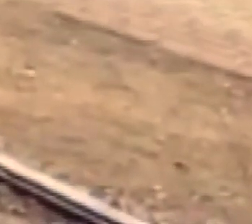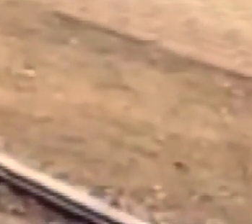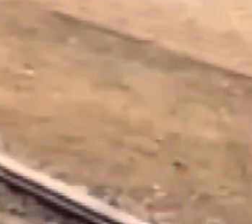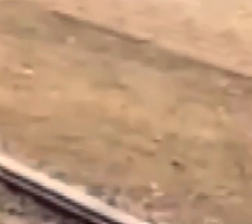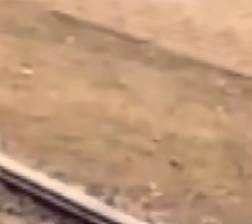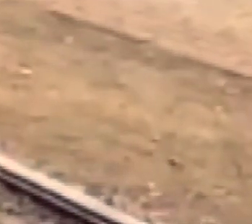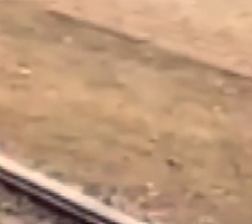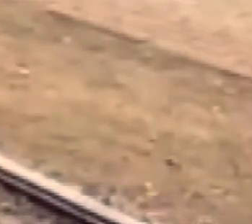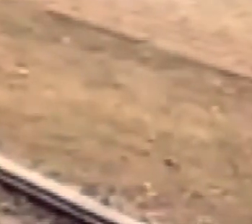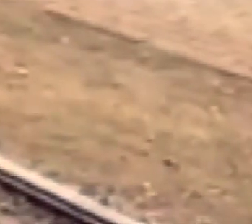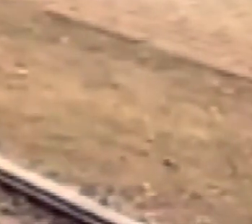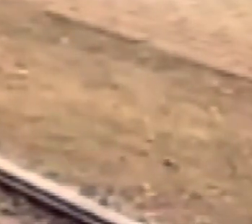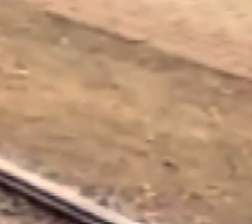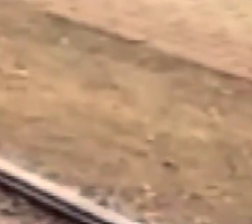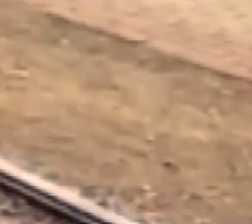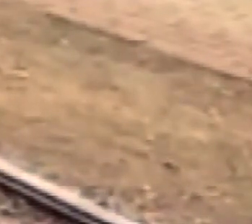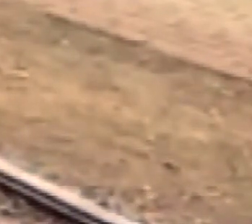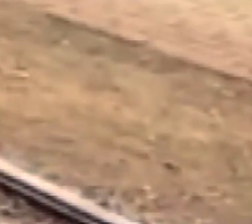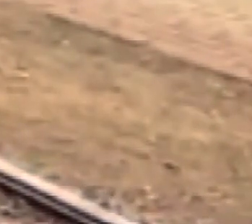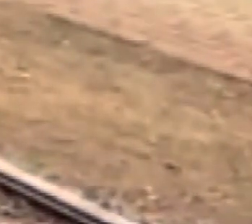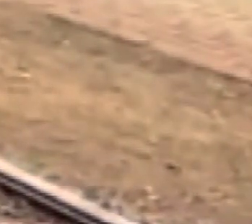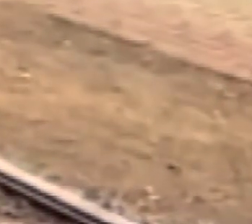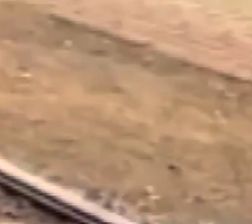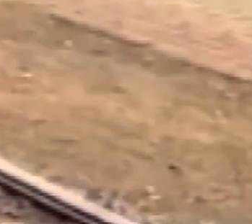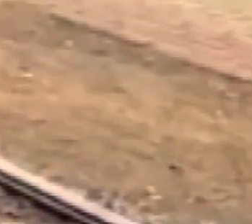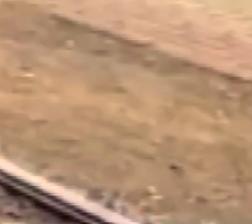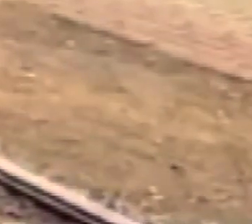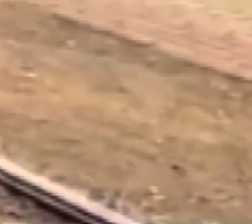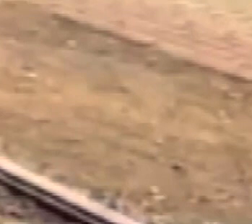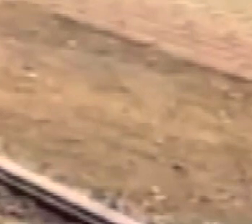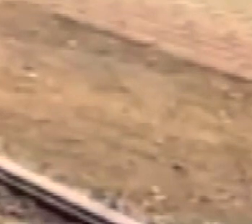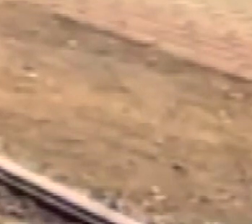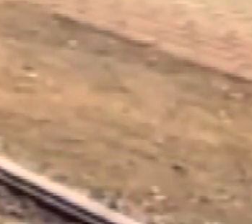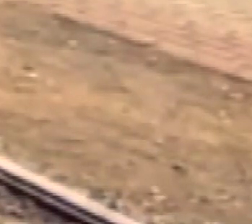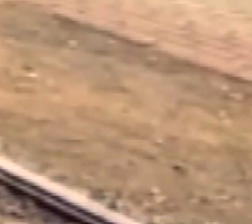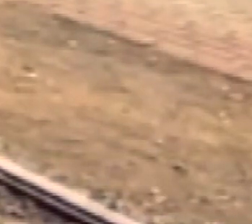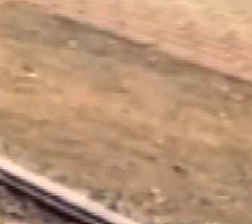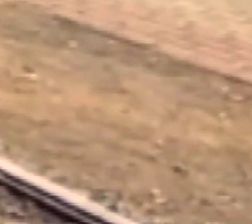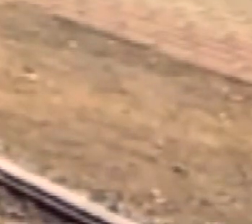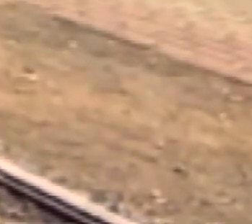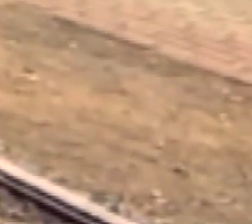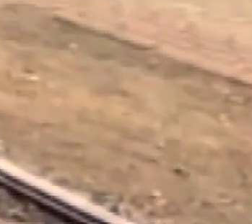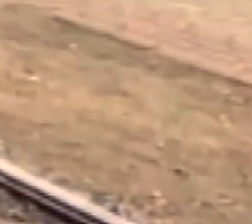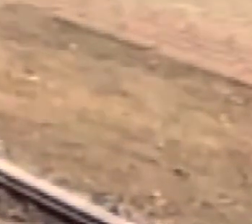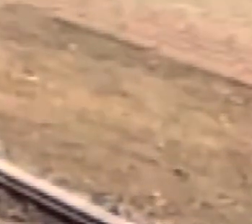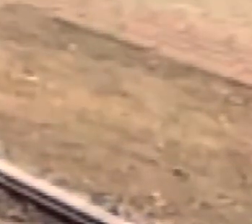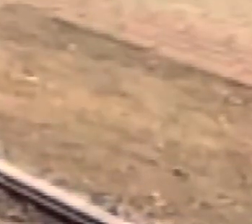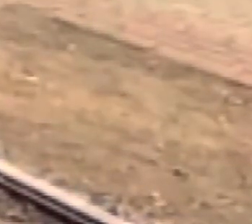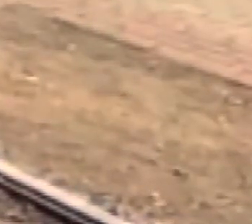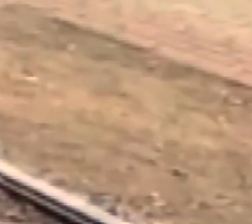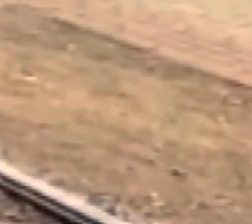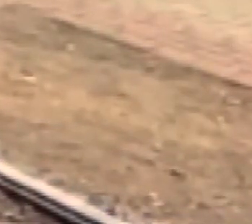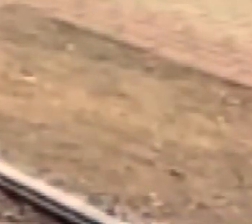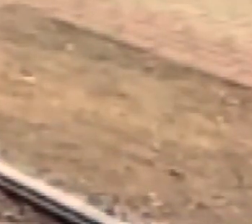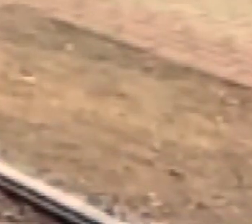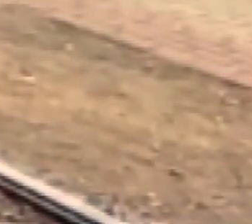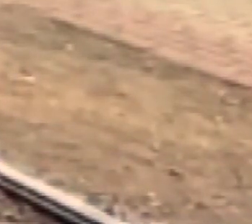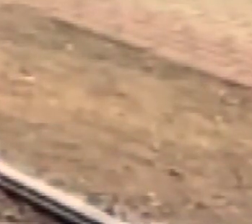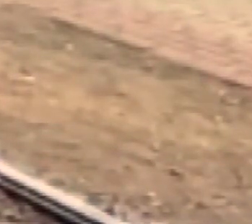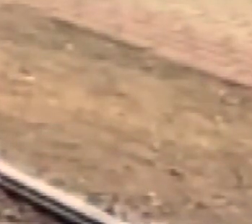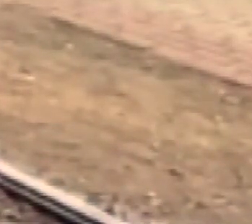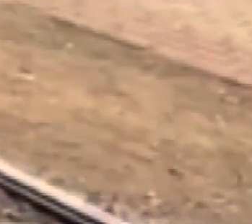Ah, queria pedir o quê? Venham de azul. Se tiverem blusa azul, será